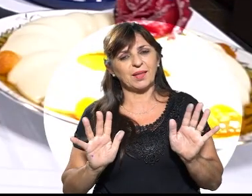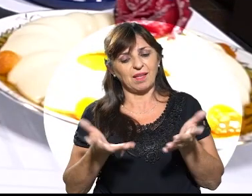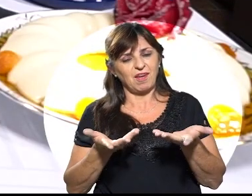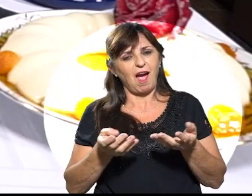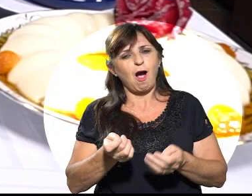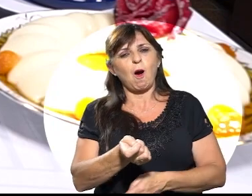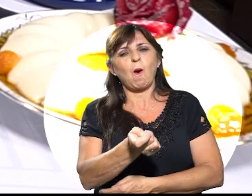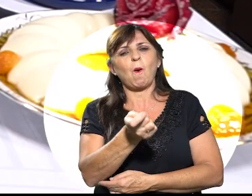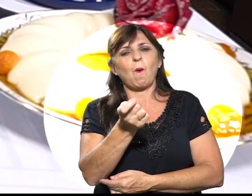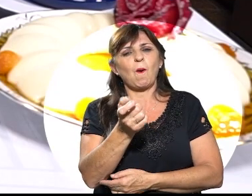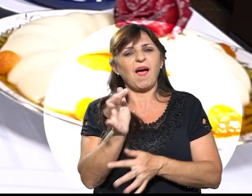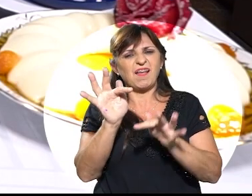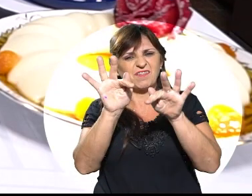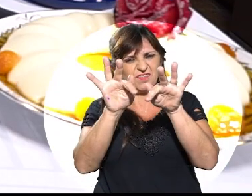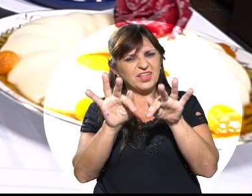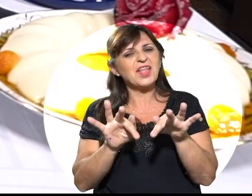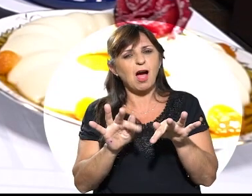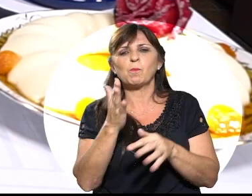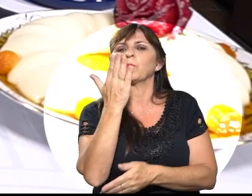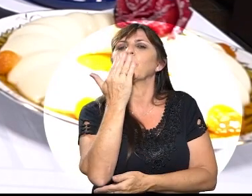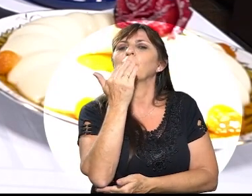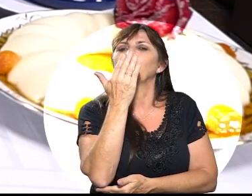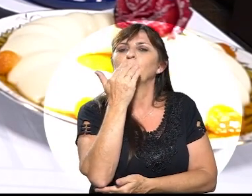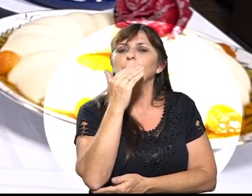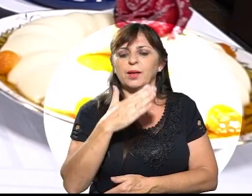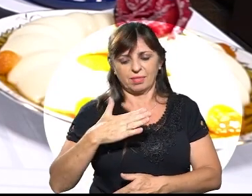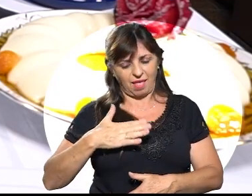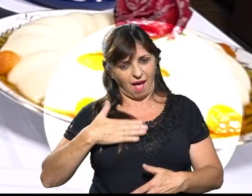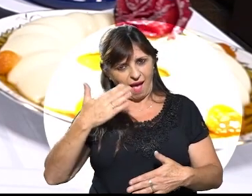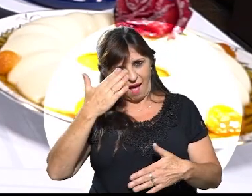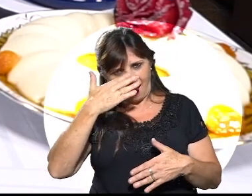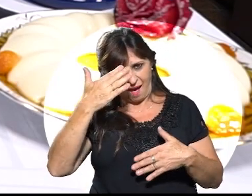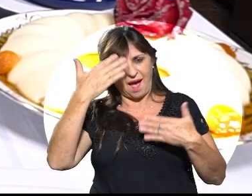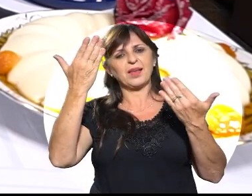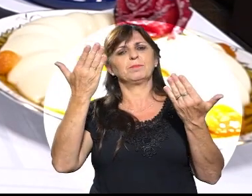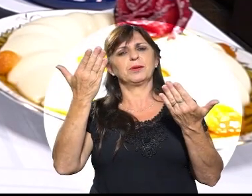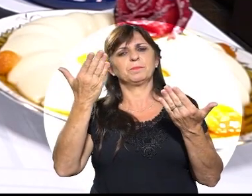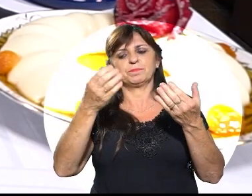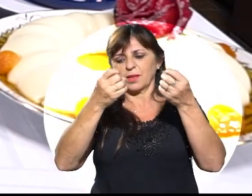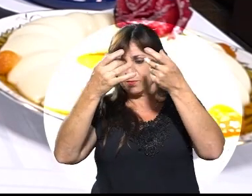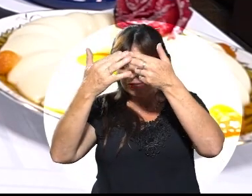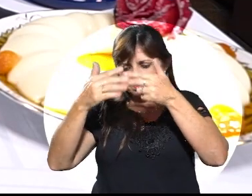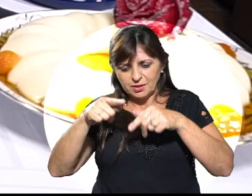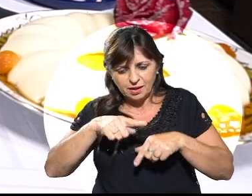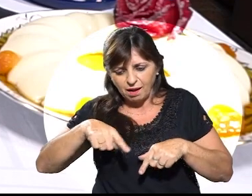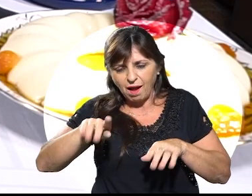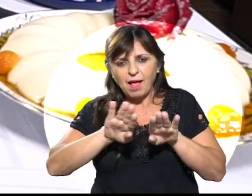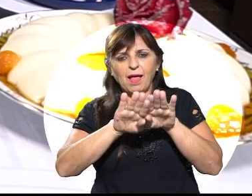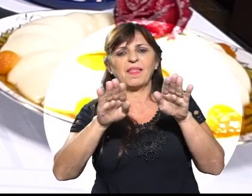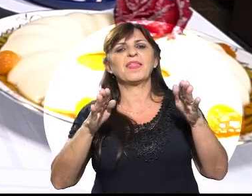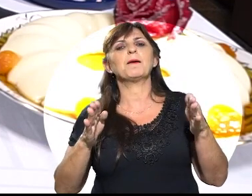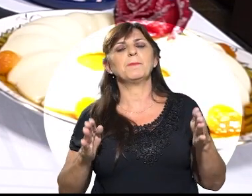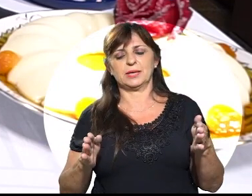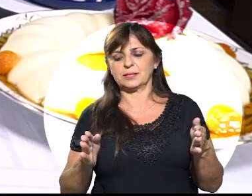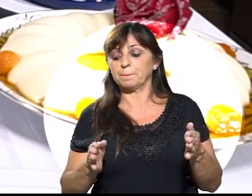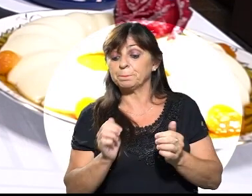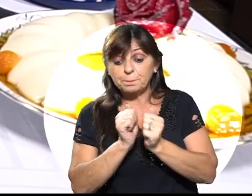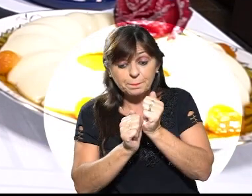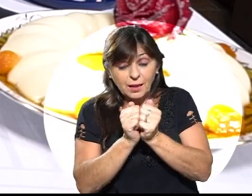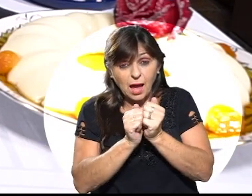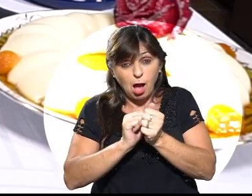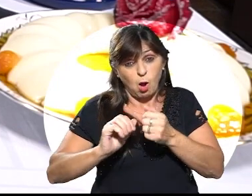lentilha, com cebola caramelizada, que é o prato, isso, né? Mijadra. Mijadra. O que mais nós temos aí? Então, aqui nós temos um